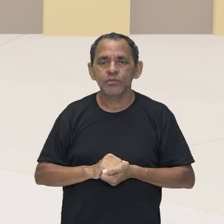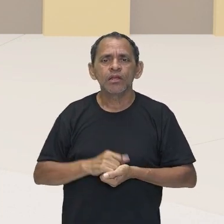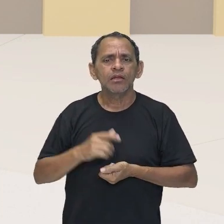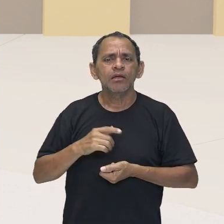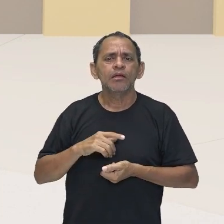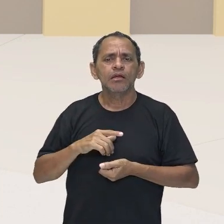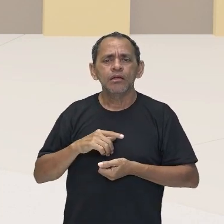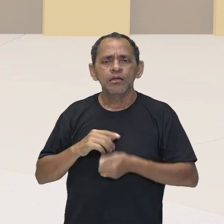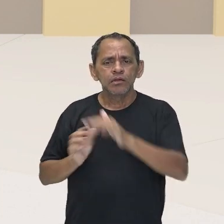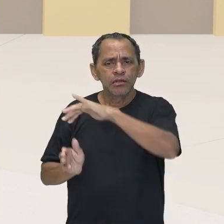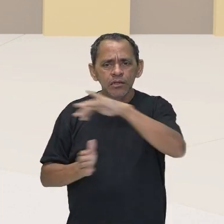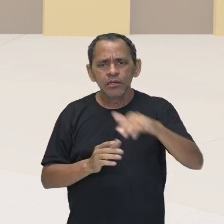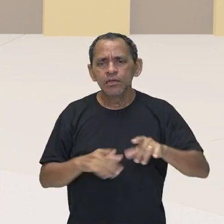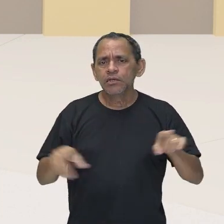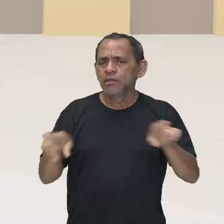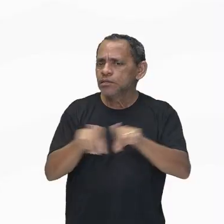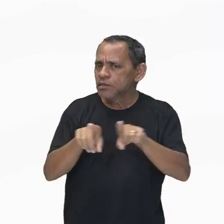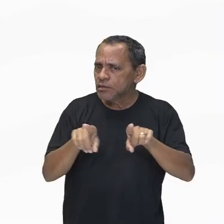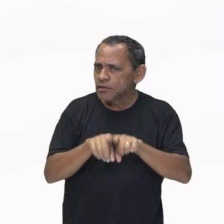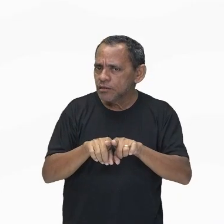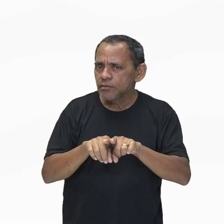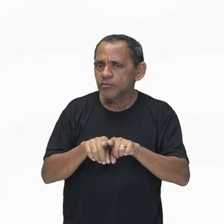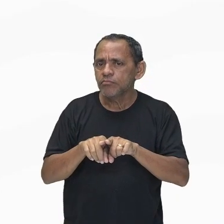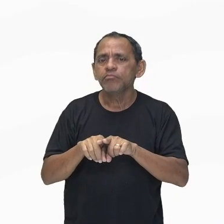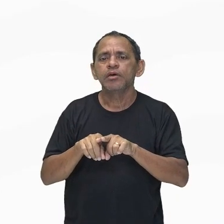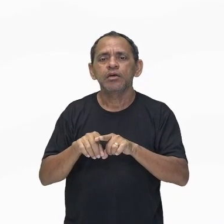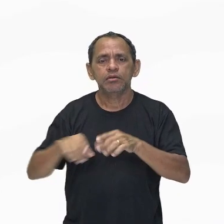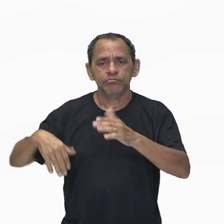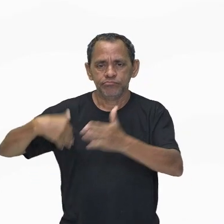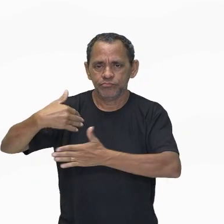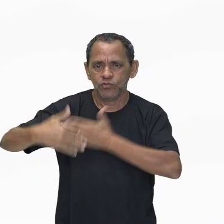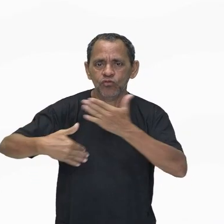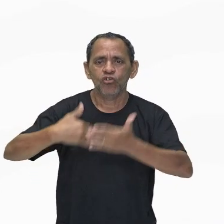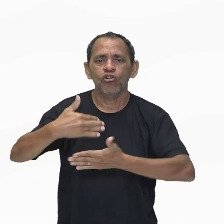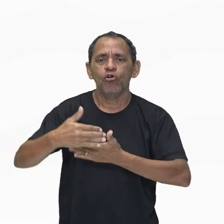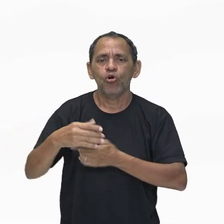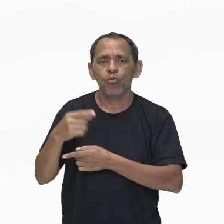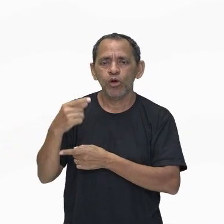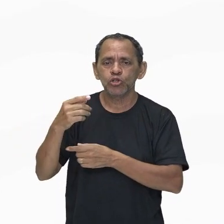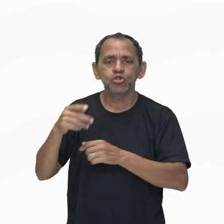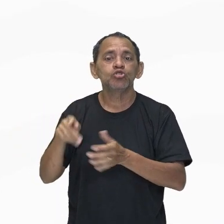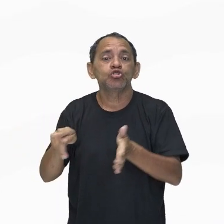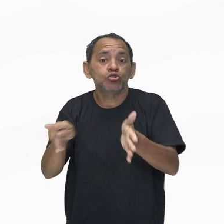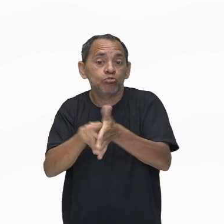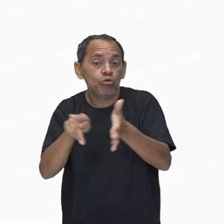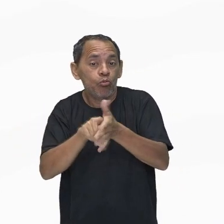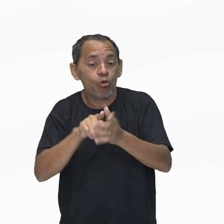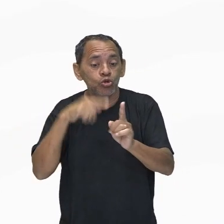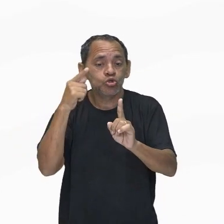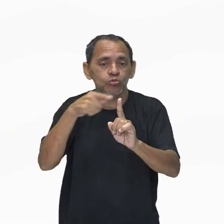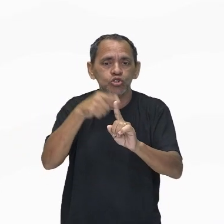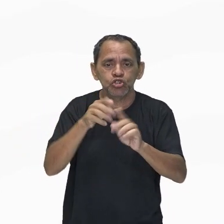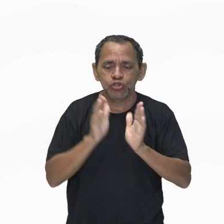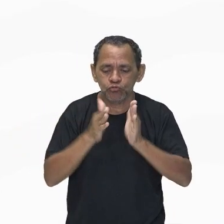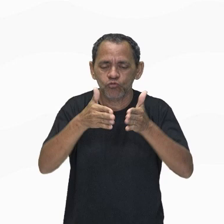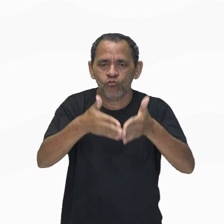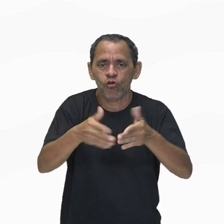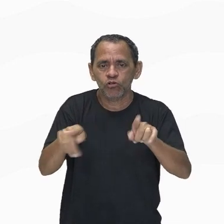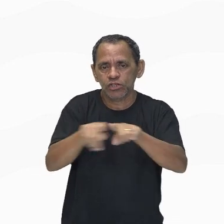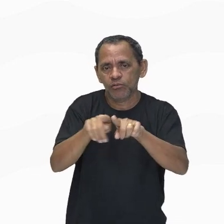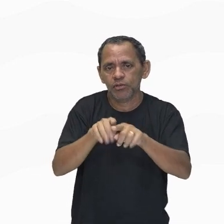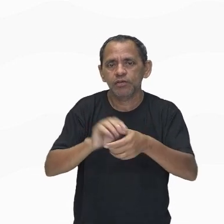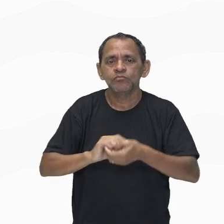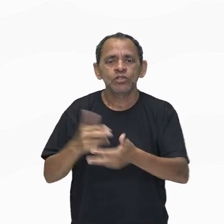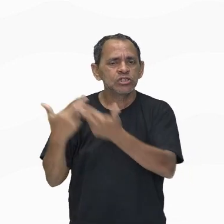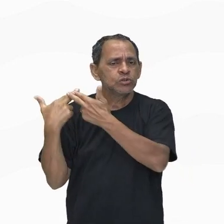a construção de ideais e propósitos. Então, quando eu desenvolvo os meus valores, eu desenvolvo e aperfeiçoo as minhas